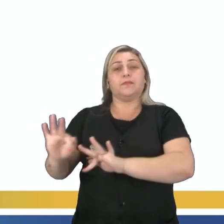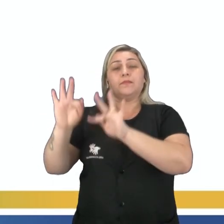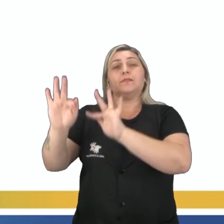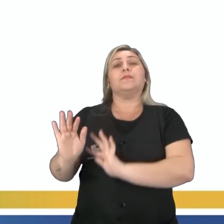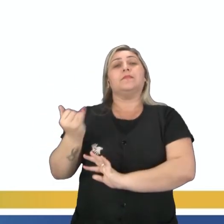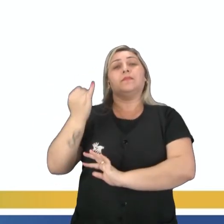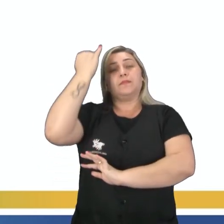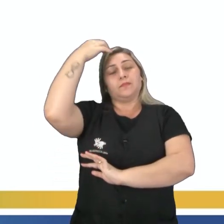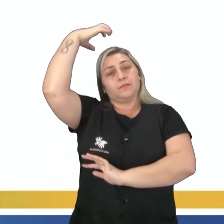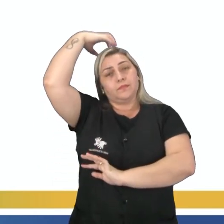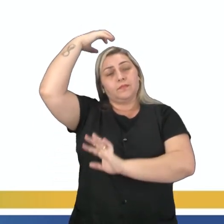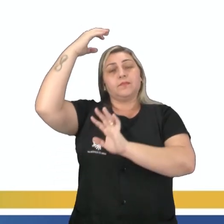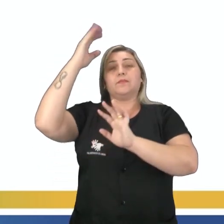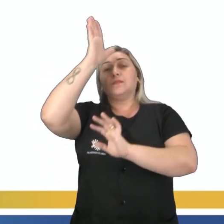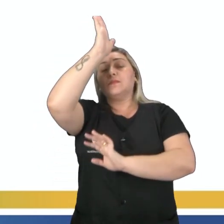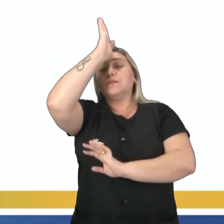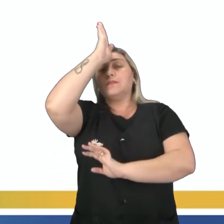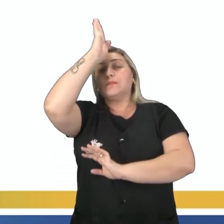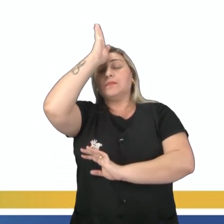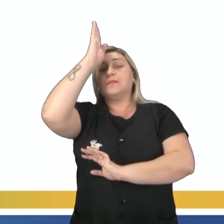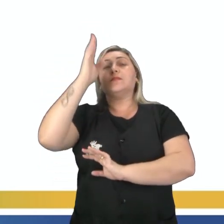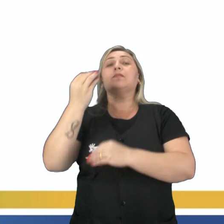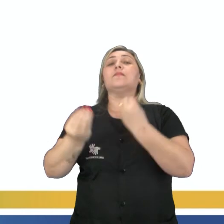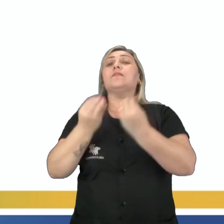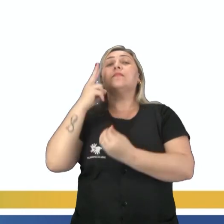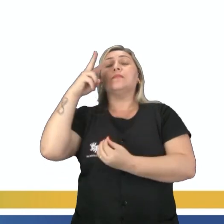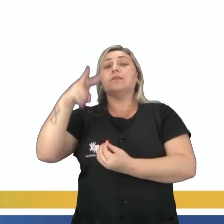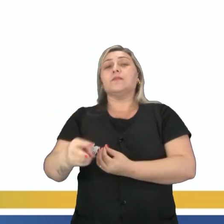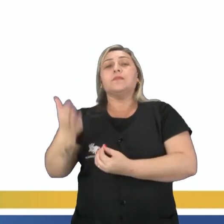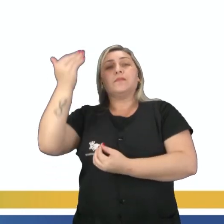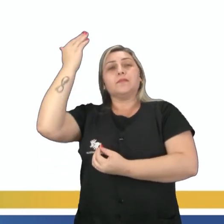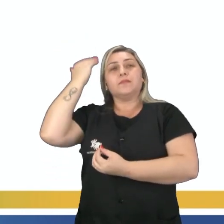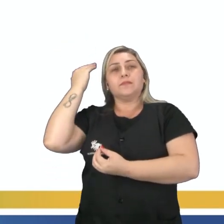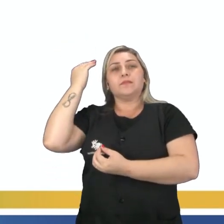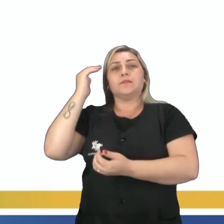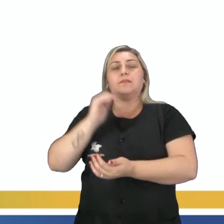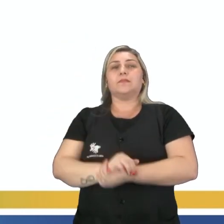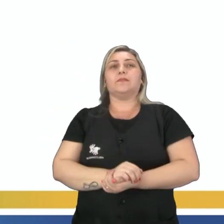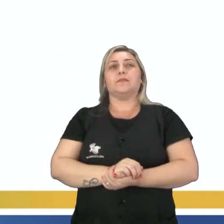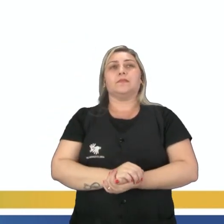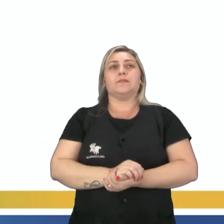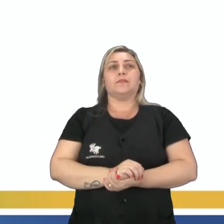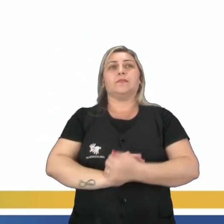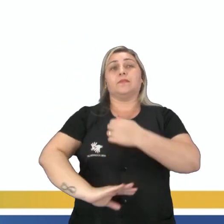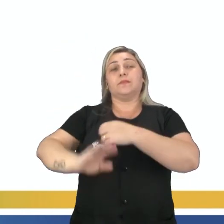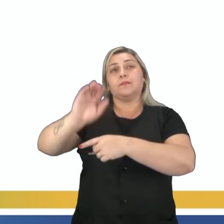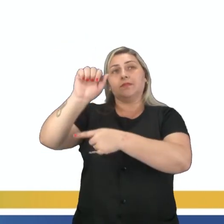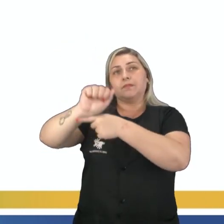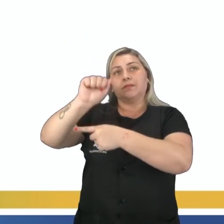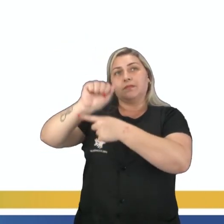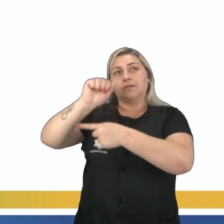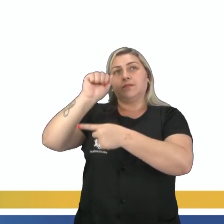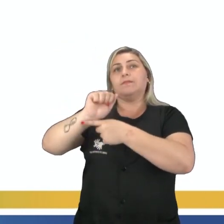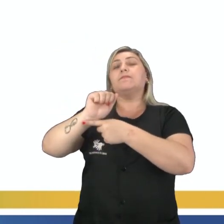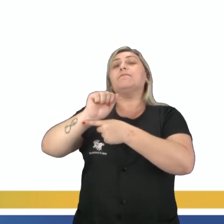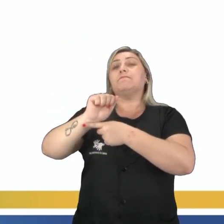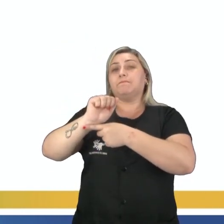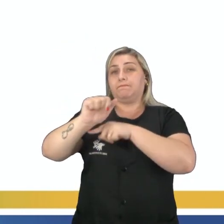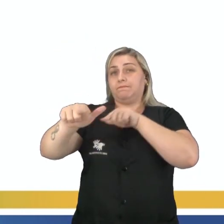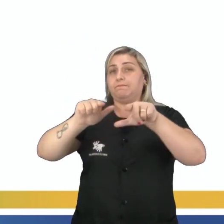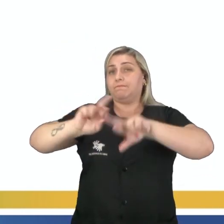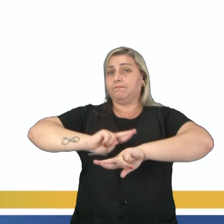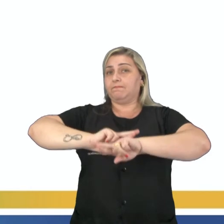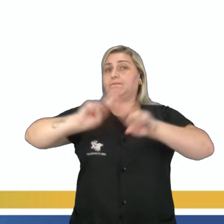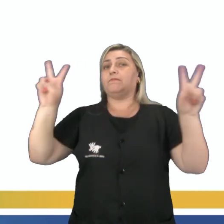Império Romano, tá? O trabalho era visto na antiguidade como? Vamos lá? Como uma atividade inferior,